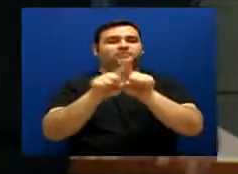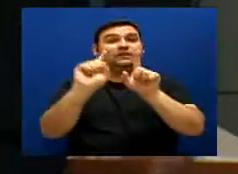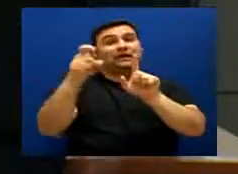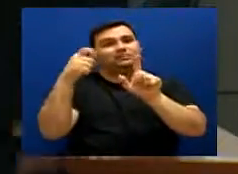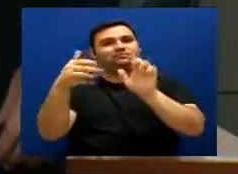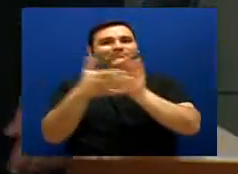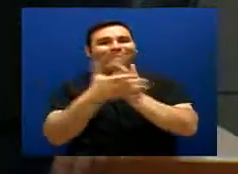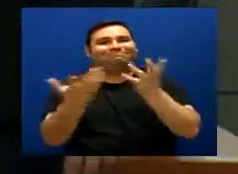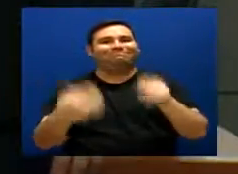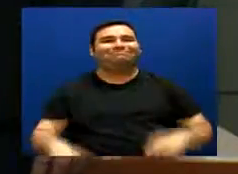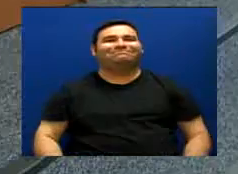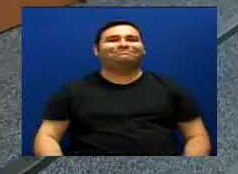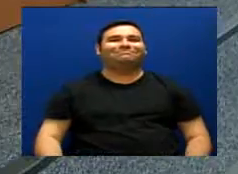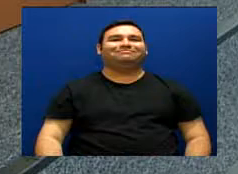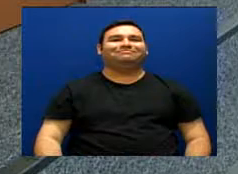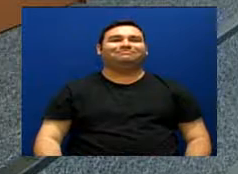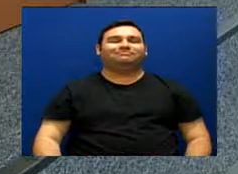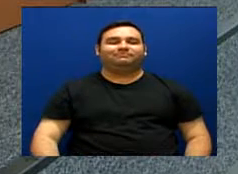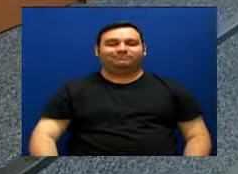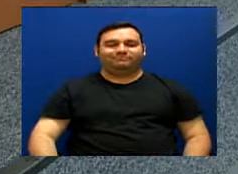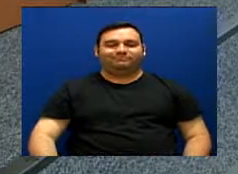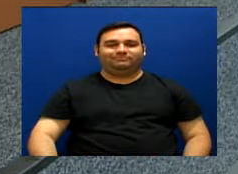né? Encerrada a votação.